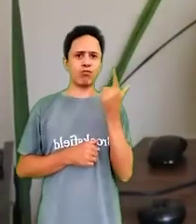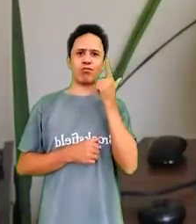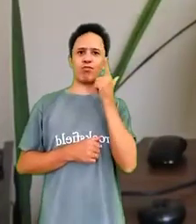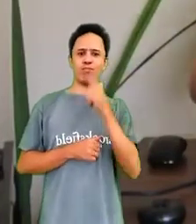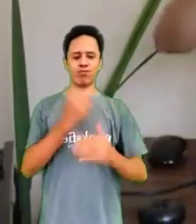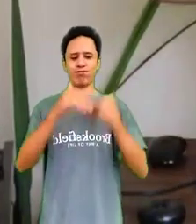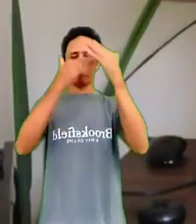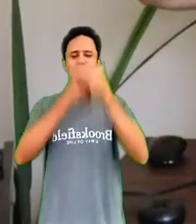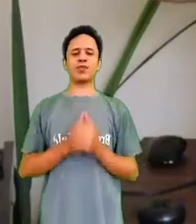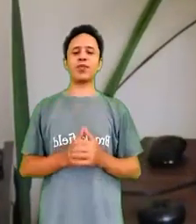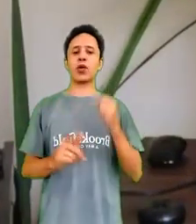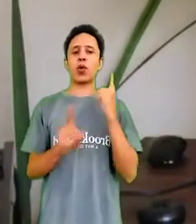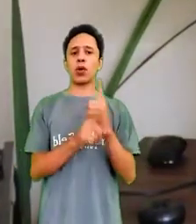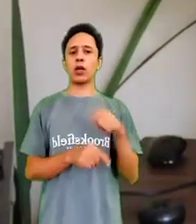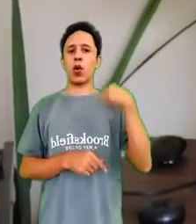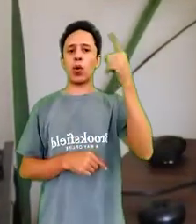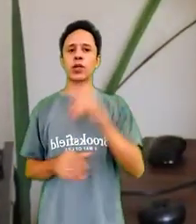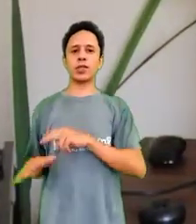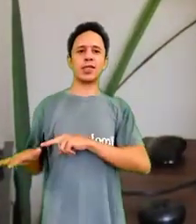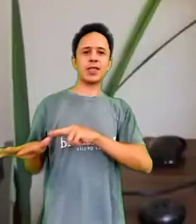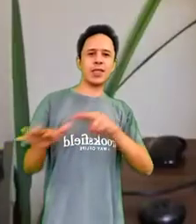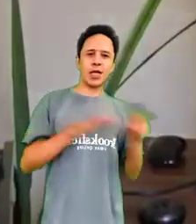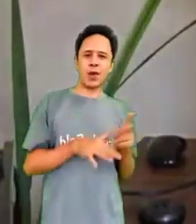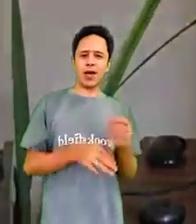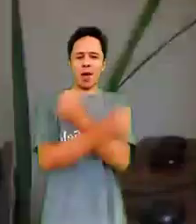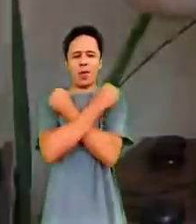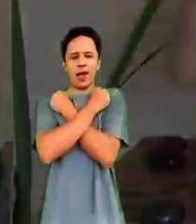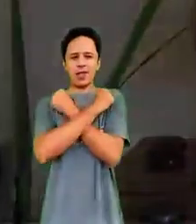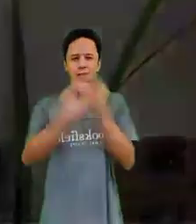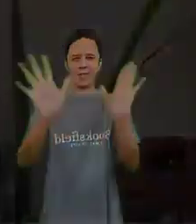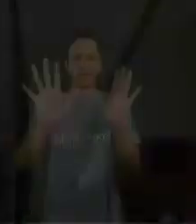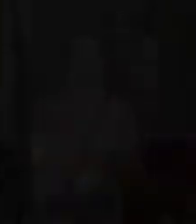Então, gente, vejo vocês na semana que vem. Um abraço imenso e fui!